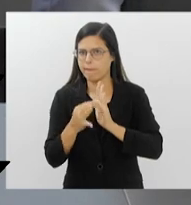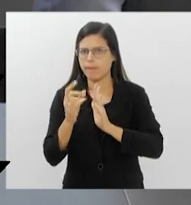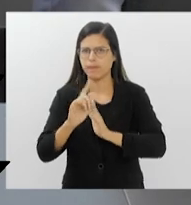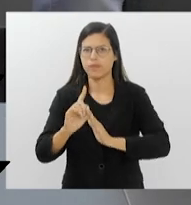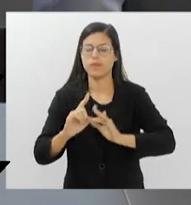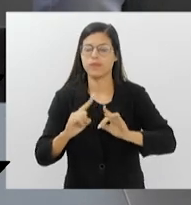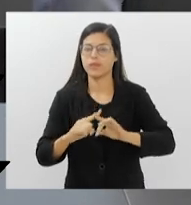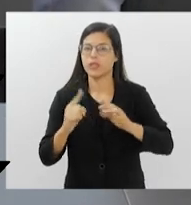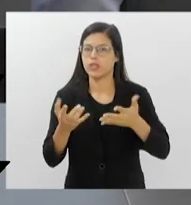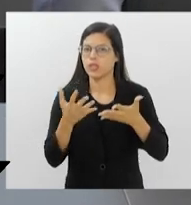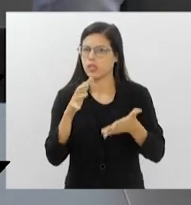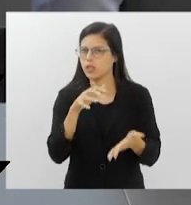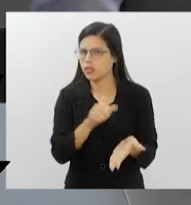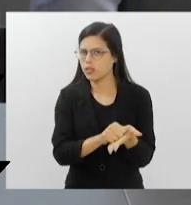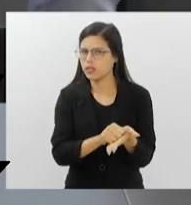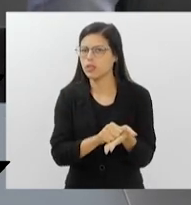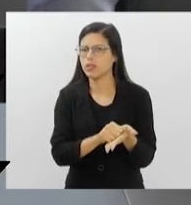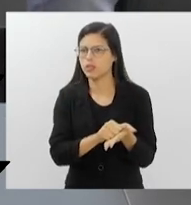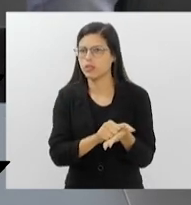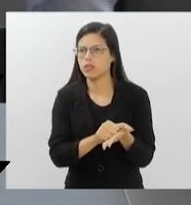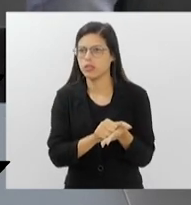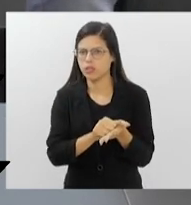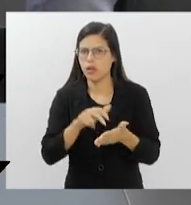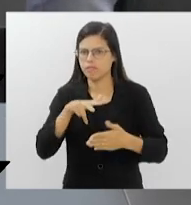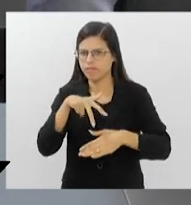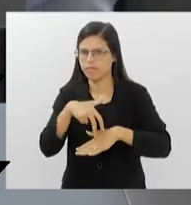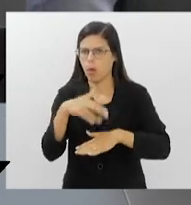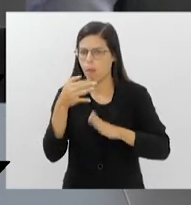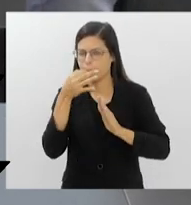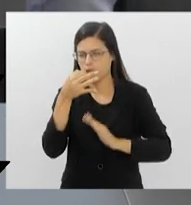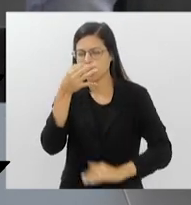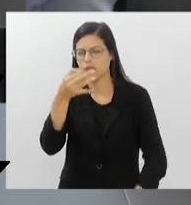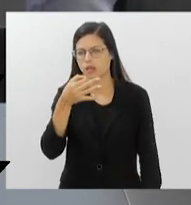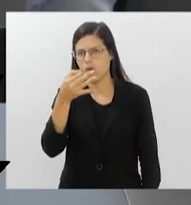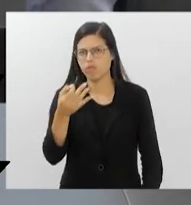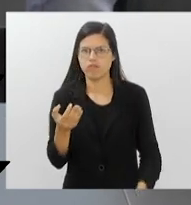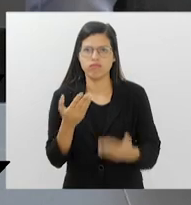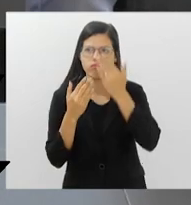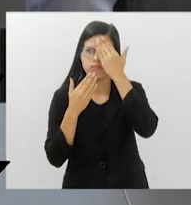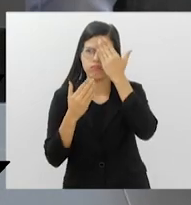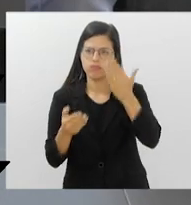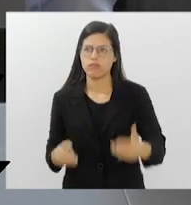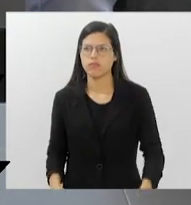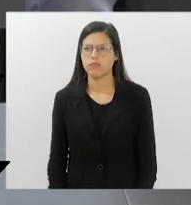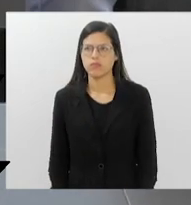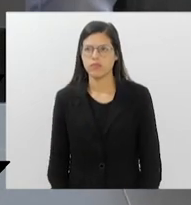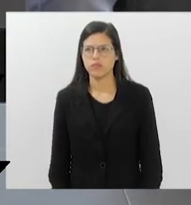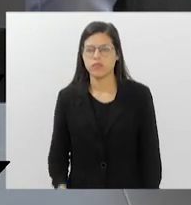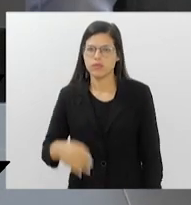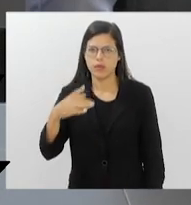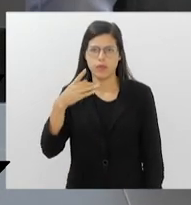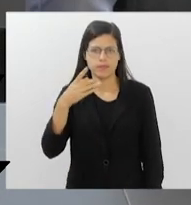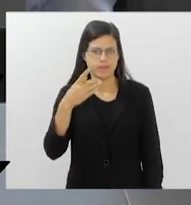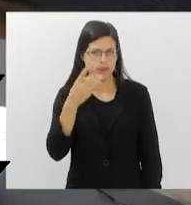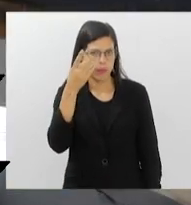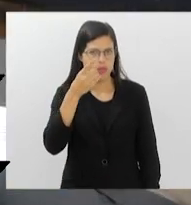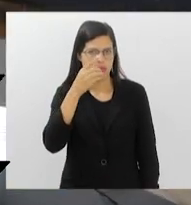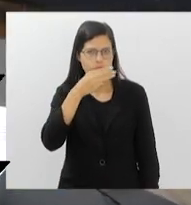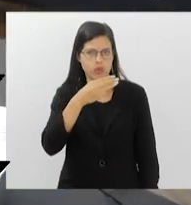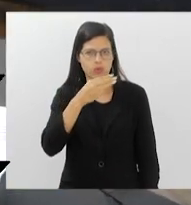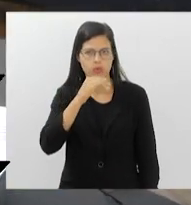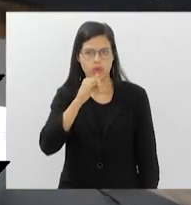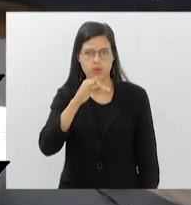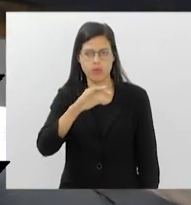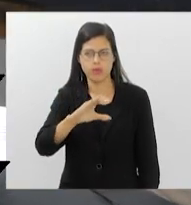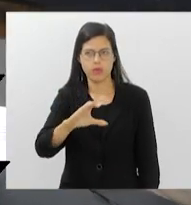marcar aqui essa posição Muito obrigado Presidente também para discutir Presidente deputado Carlos M concordo